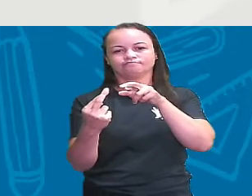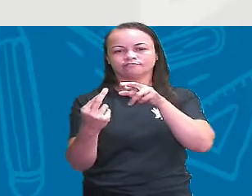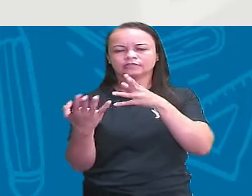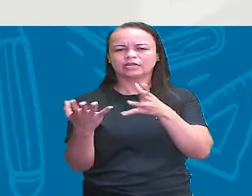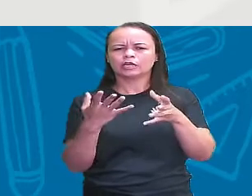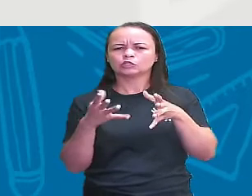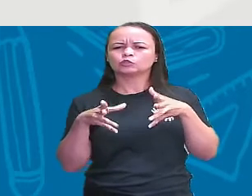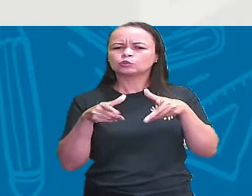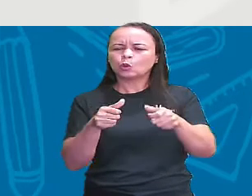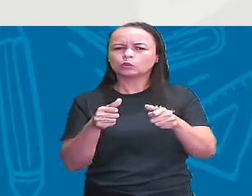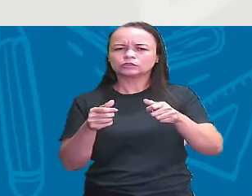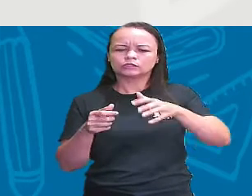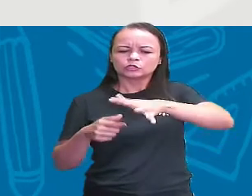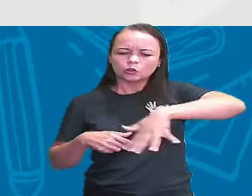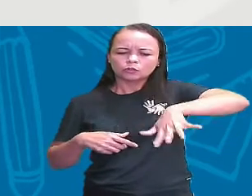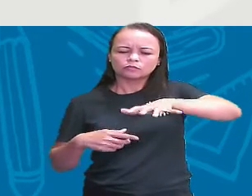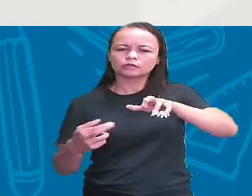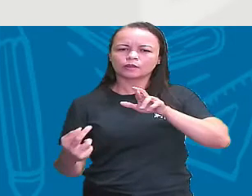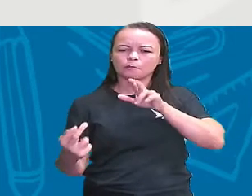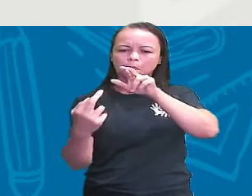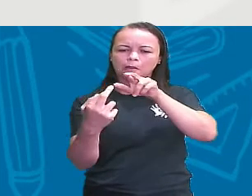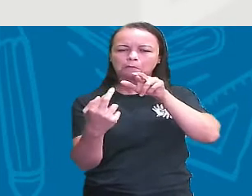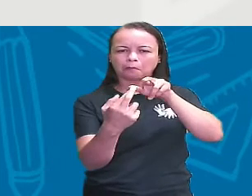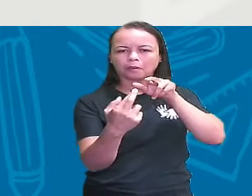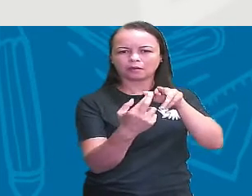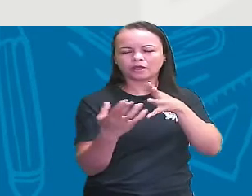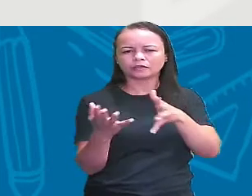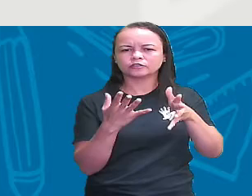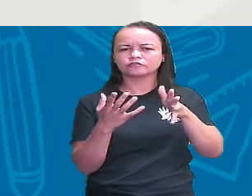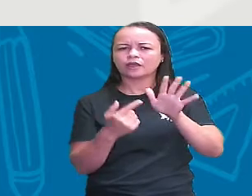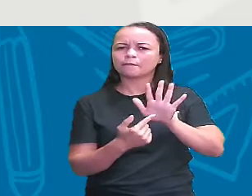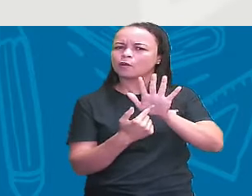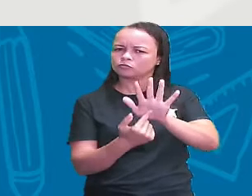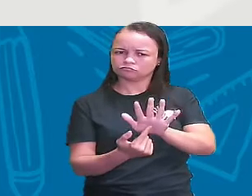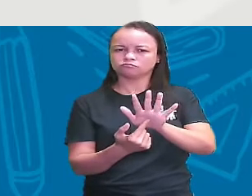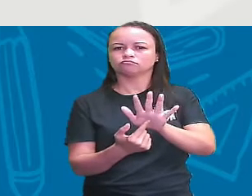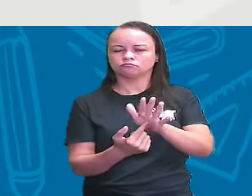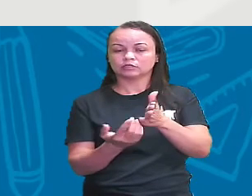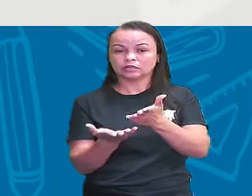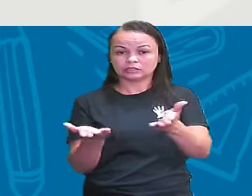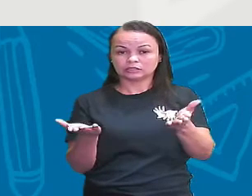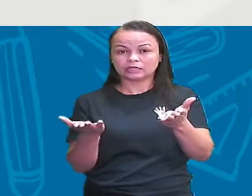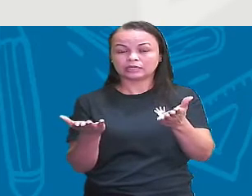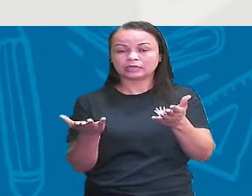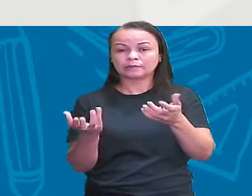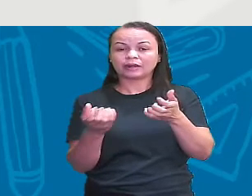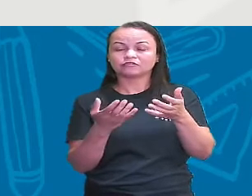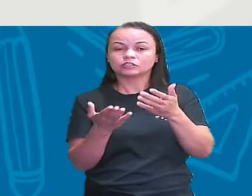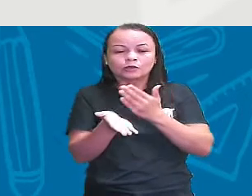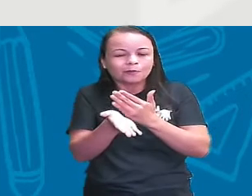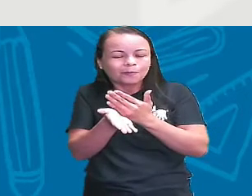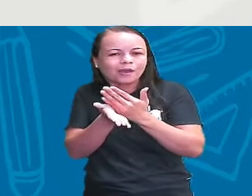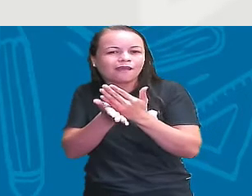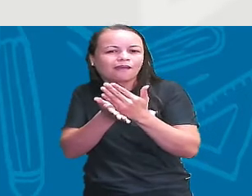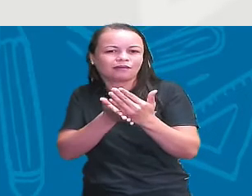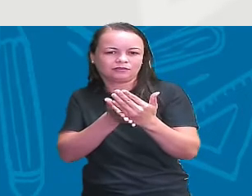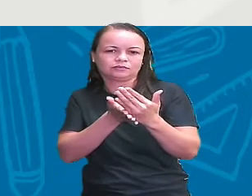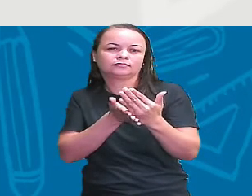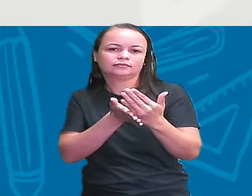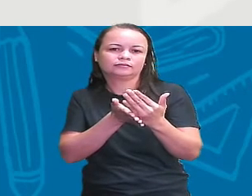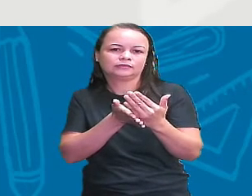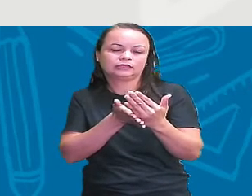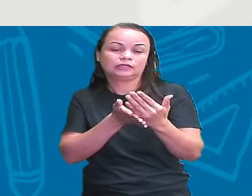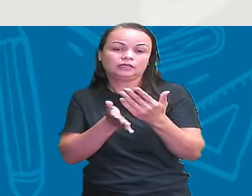e orientação espacial vai trazer para você um ponto de referência para você partir. Então,